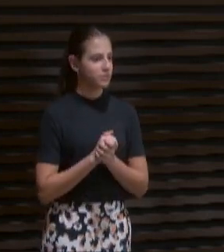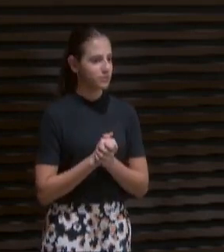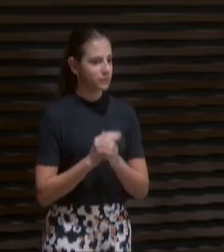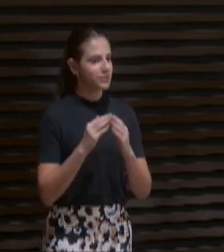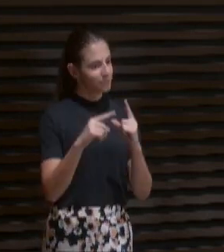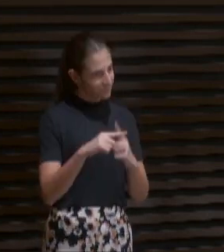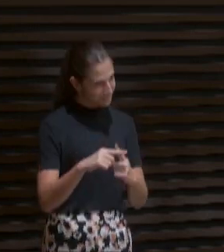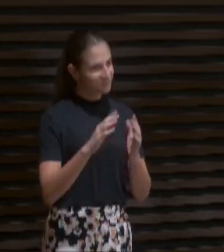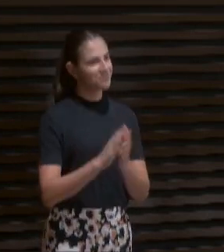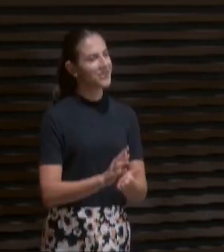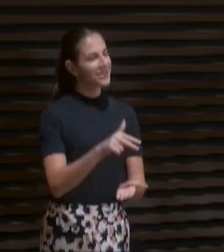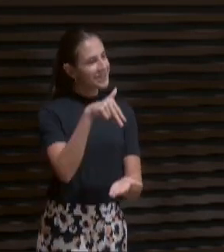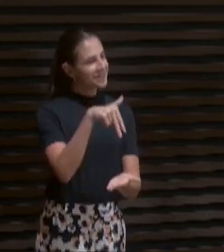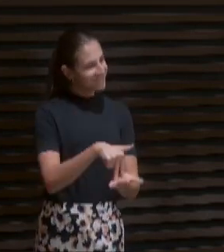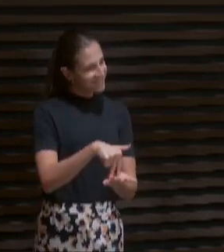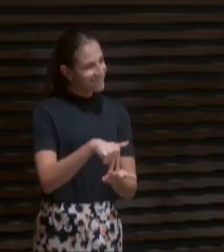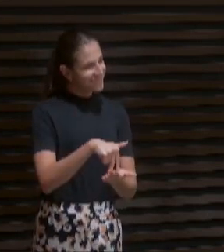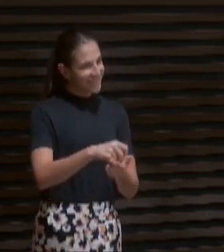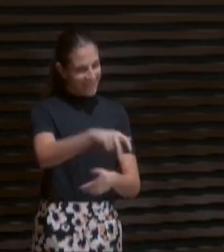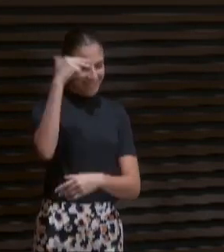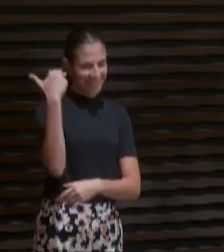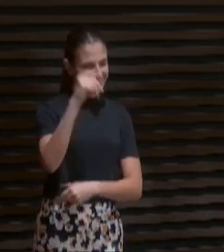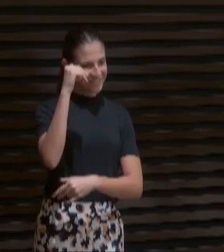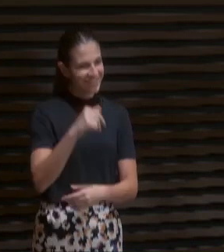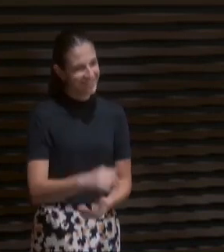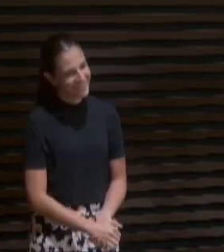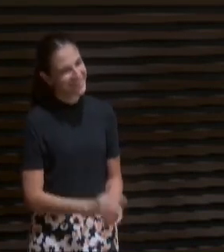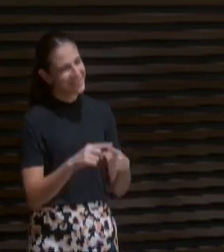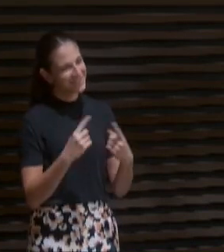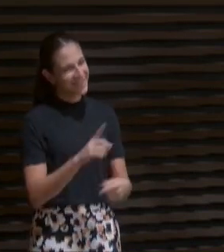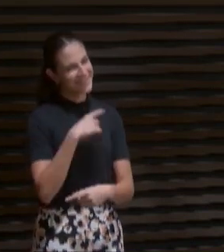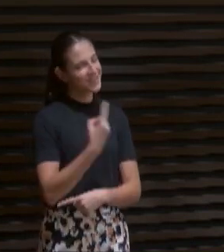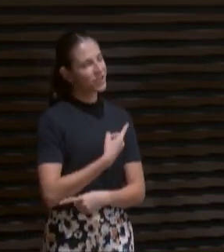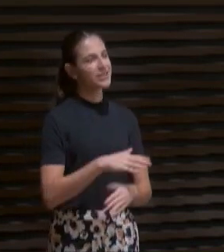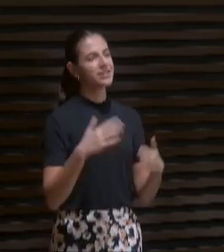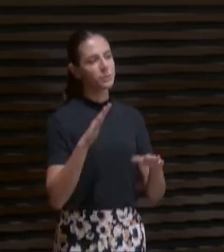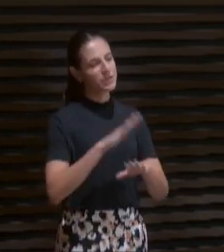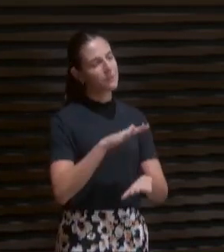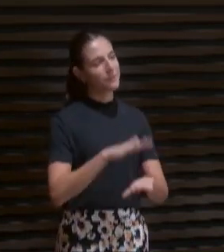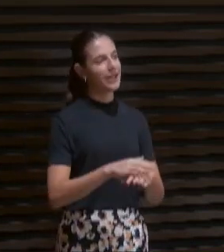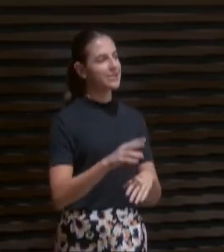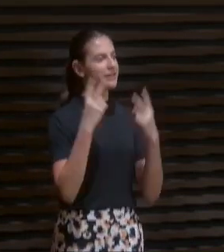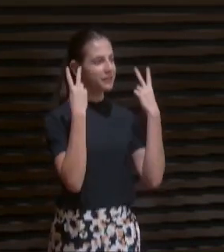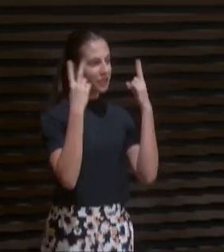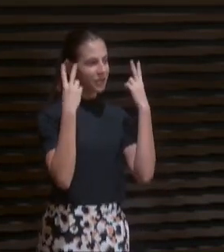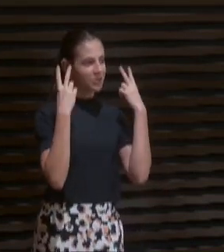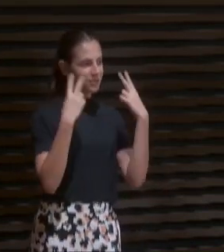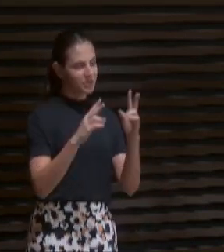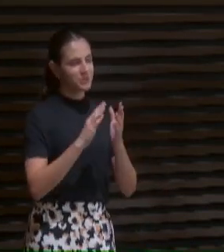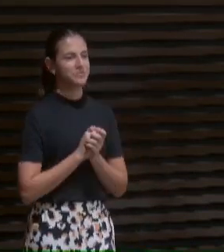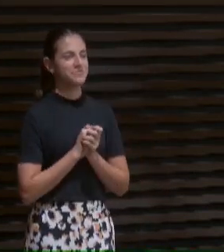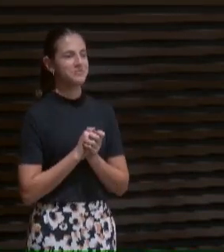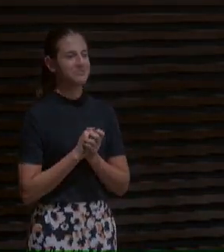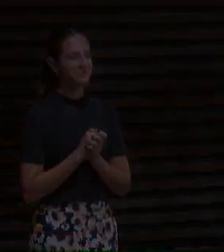Igreja, aguente firme. O cacete vem, mas nós somos mais do que vencedores por meio daquele que nos amou.